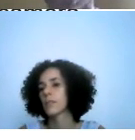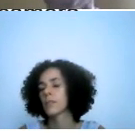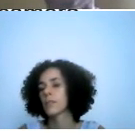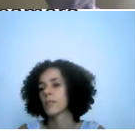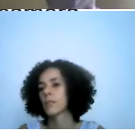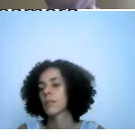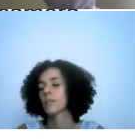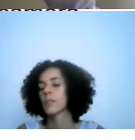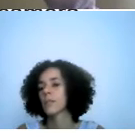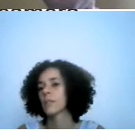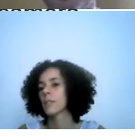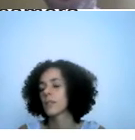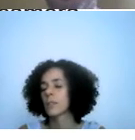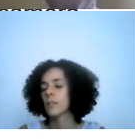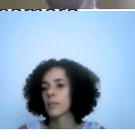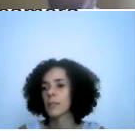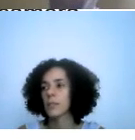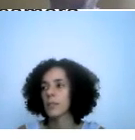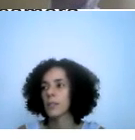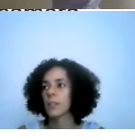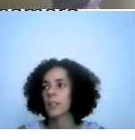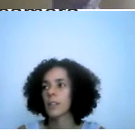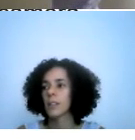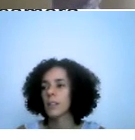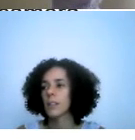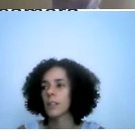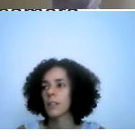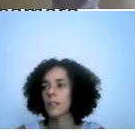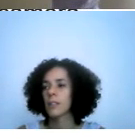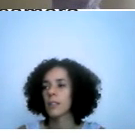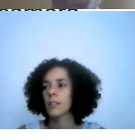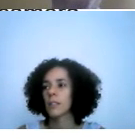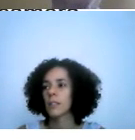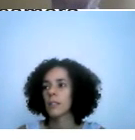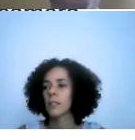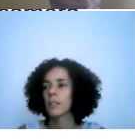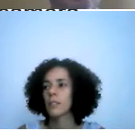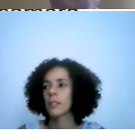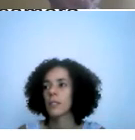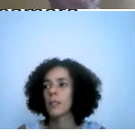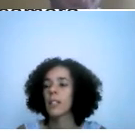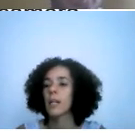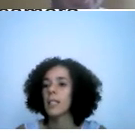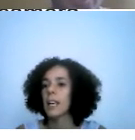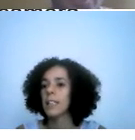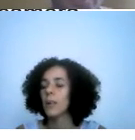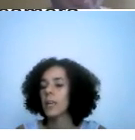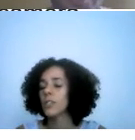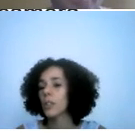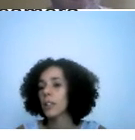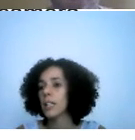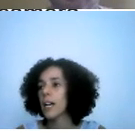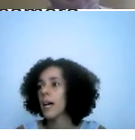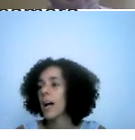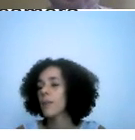abelha africana compete com as nossas nativas pela polinização e pela colheita de recursos. E aí tem uma